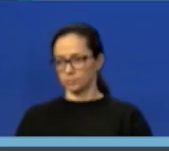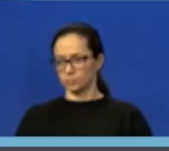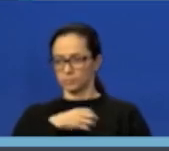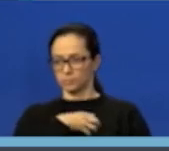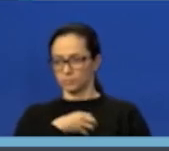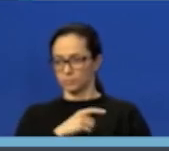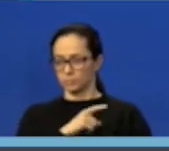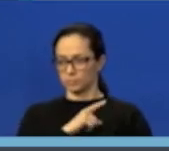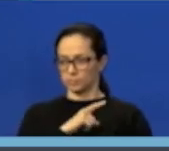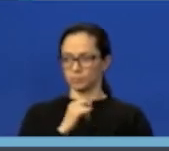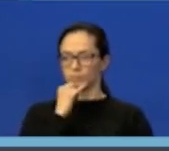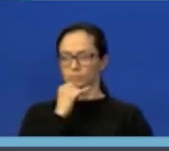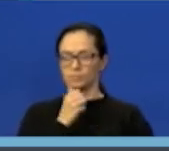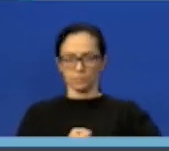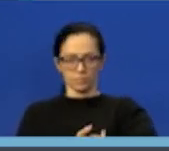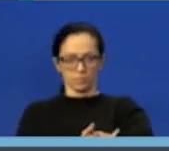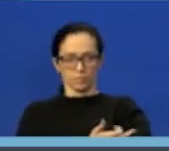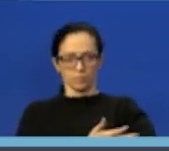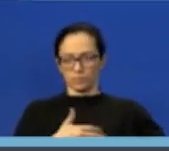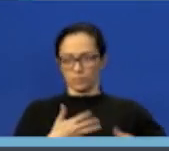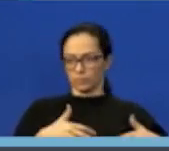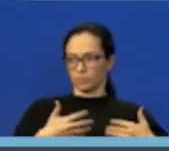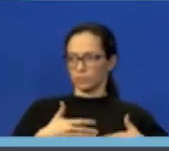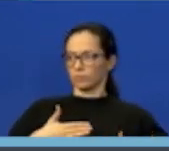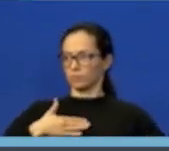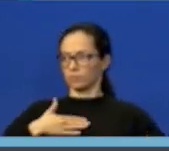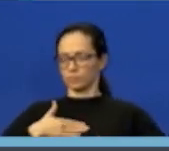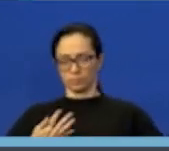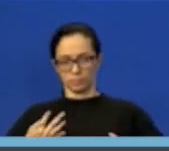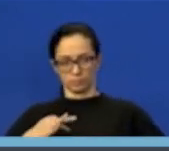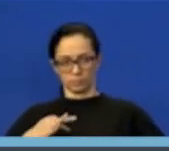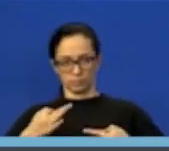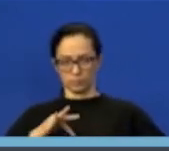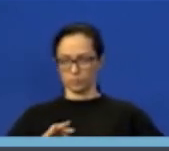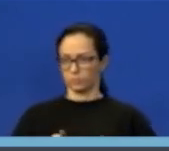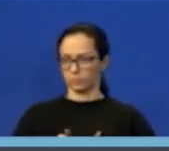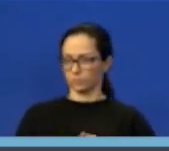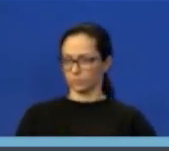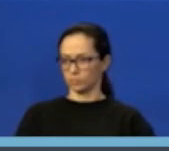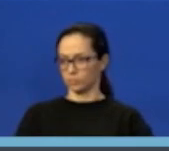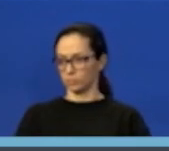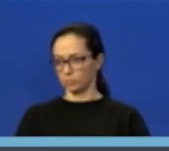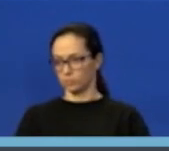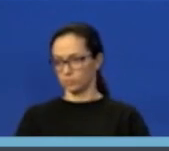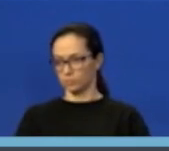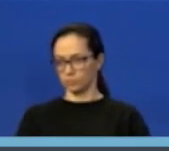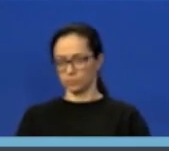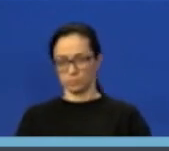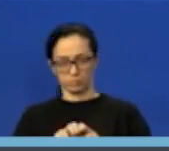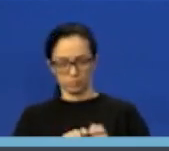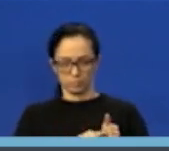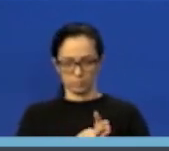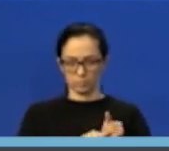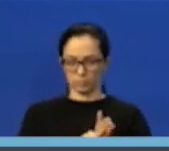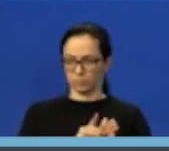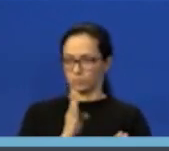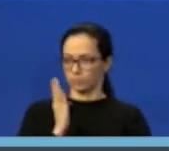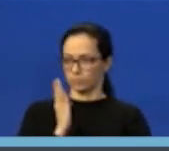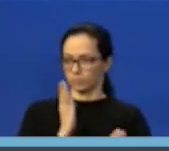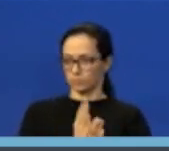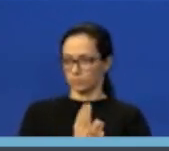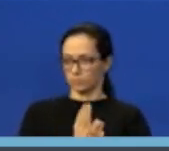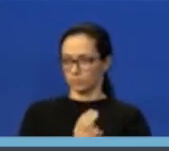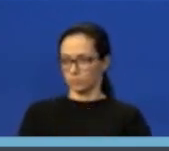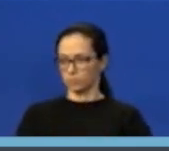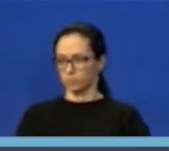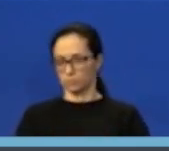sintomas, como, por exemplo, calafrios e dor lombar uni ou bilateral. Então, muitas vezes, esses exames, eles podem... na verdade,